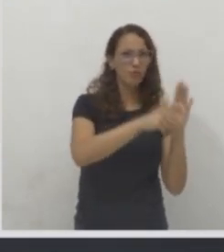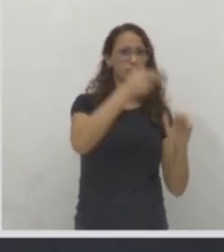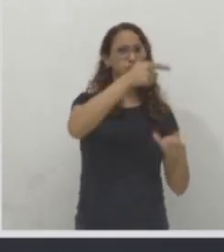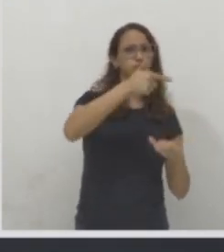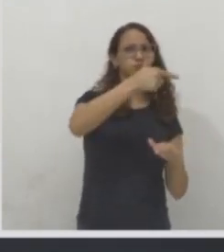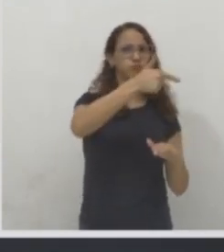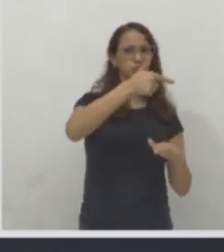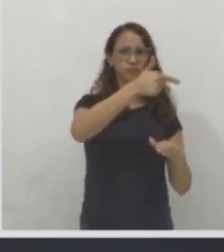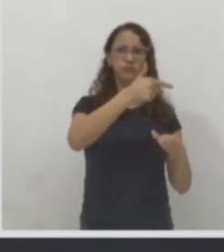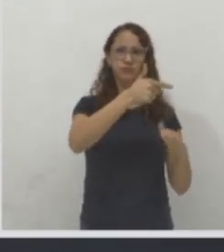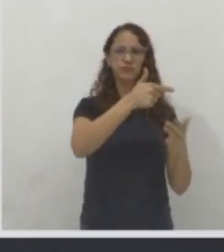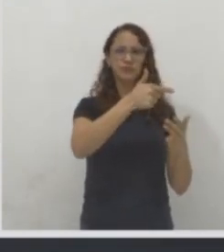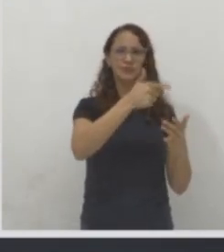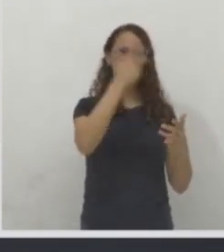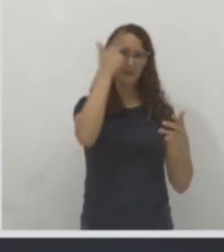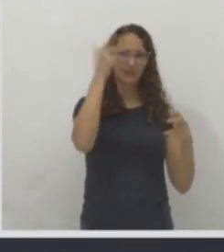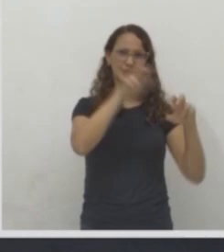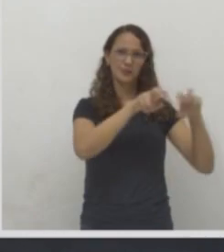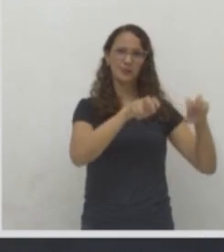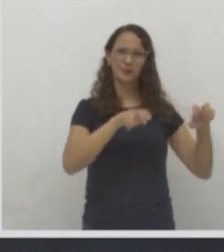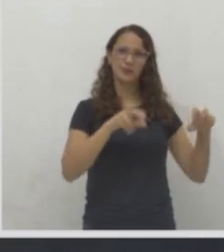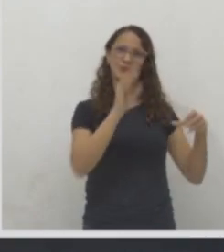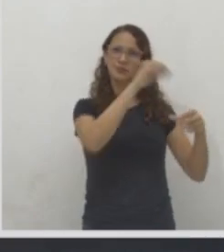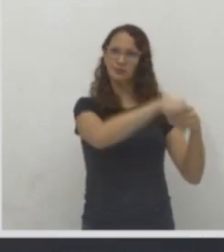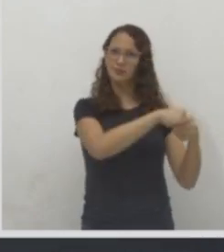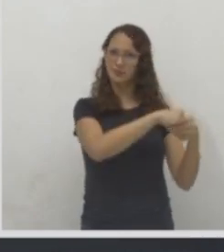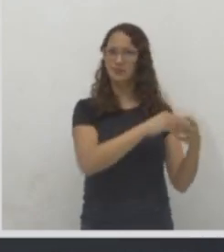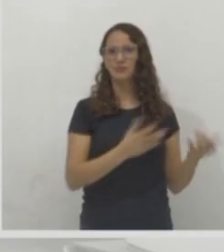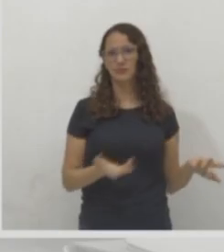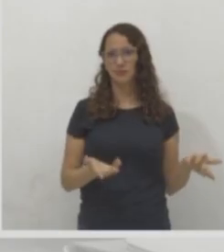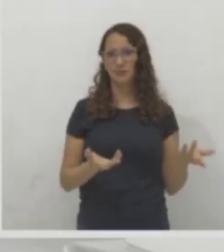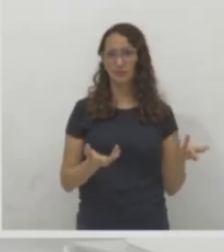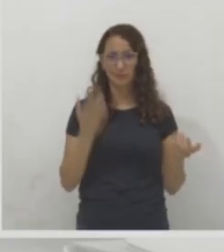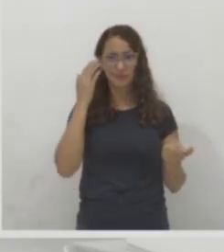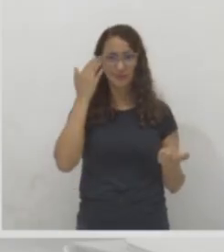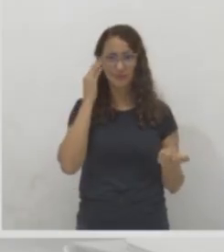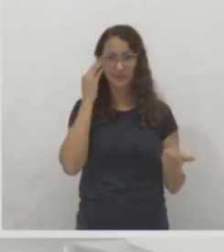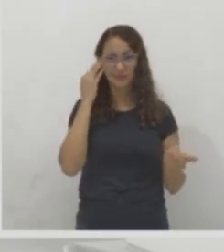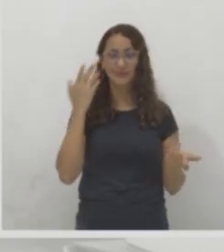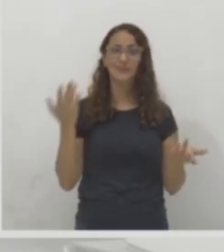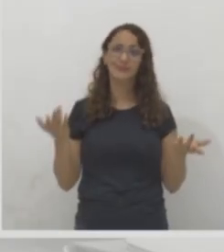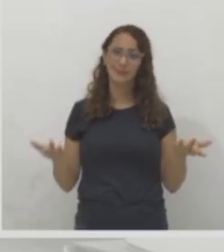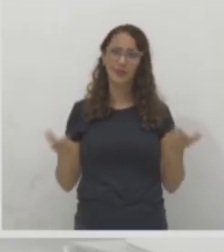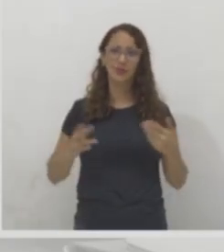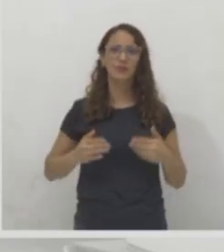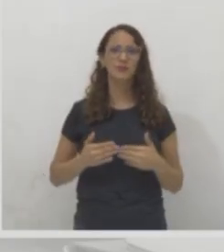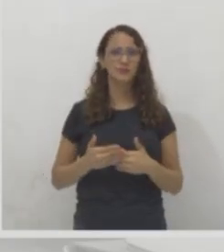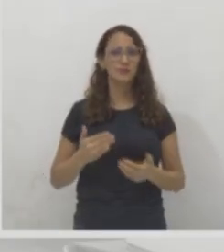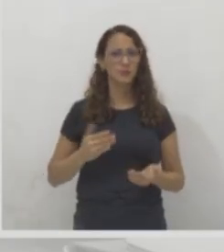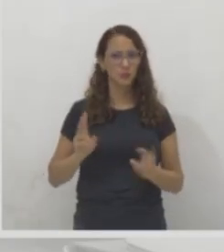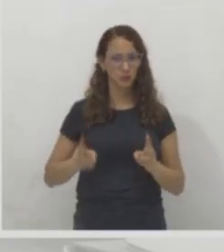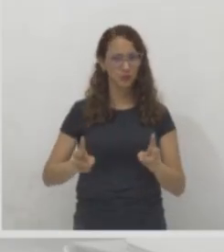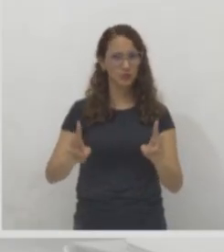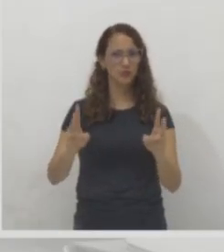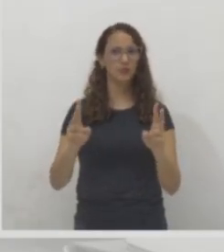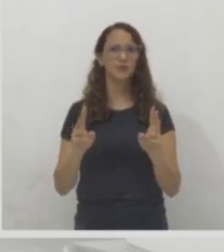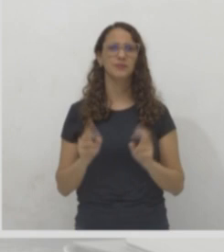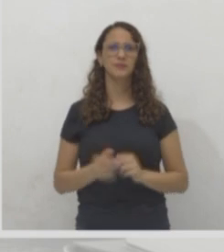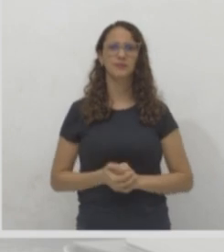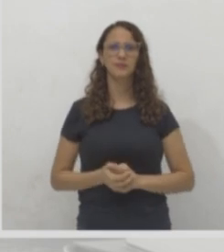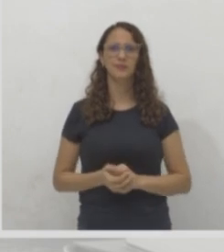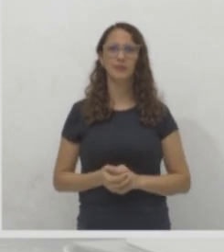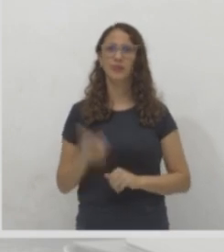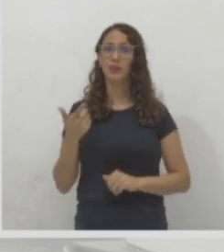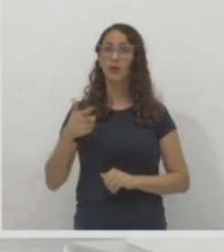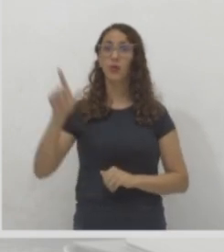dentro, certo? Então, continuando. Olha aqui, nós temos uma